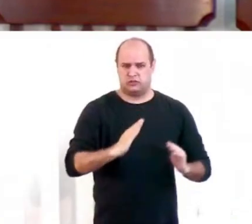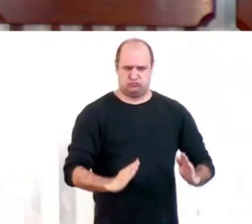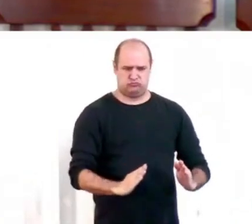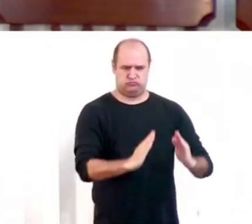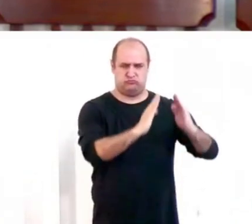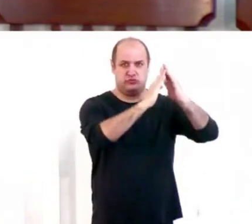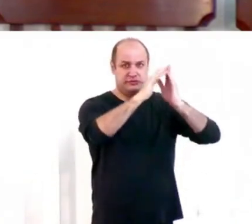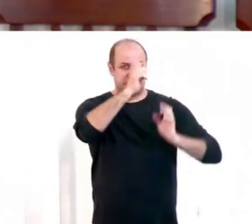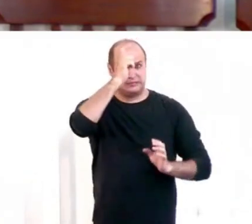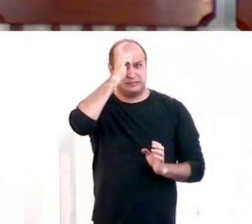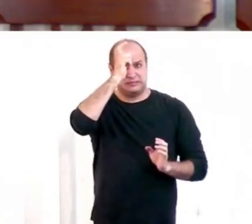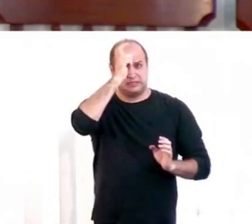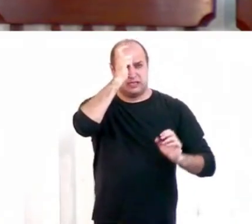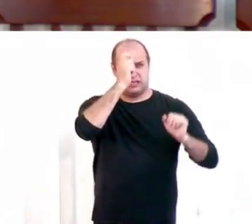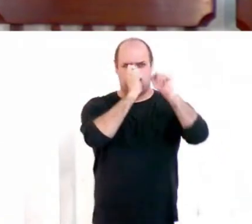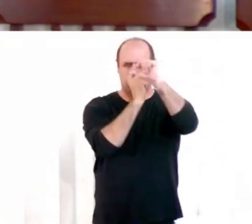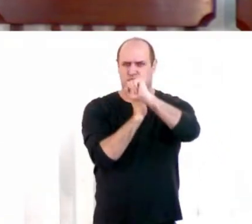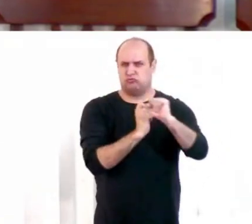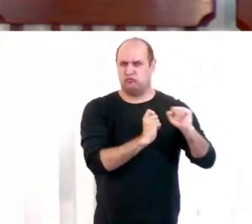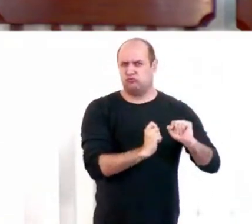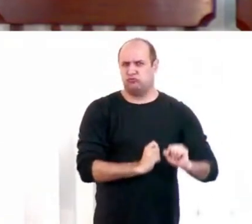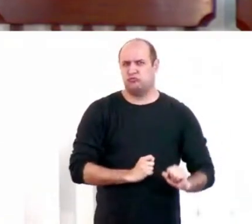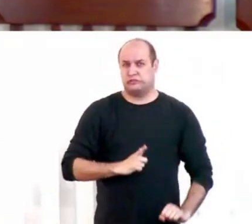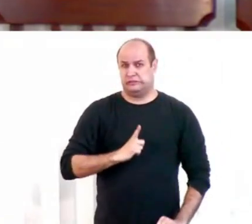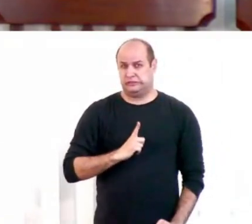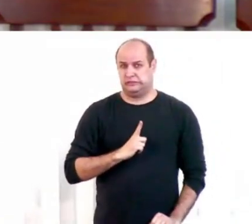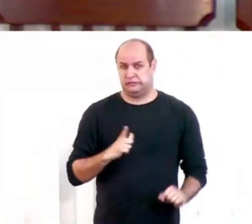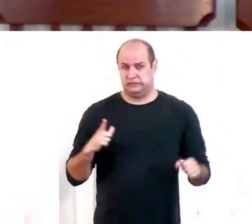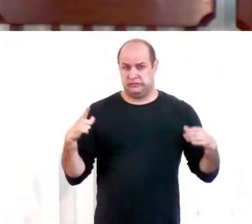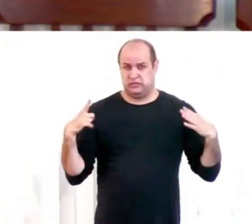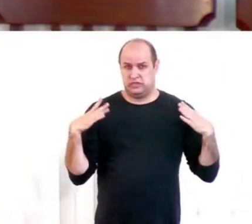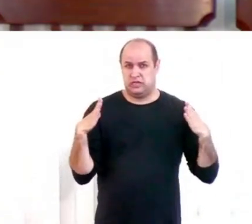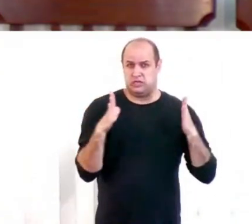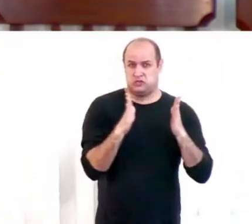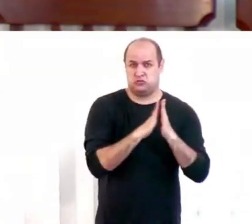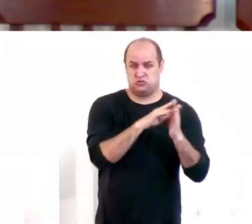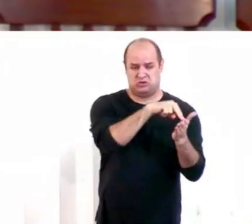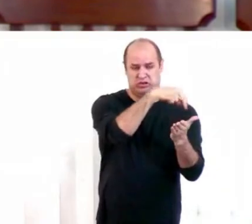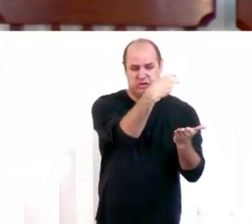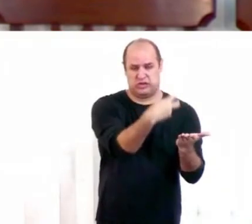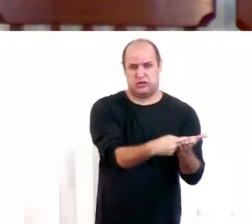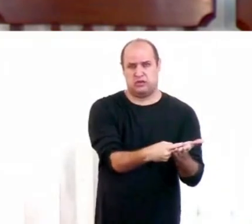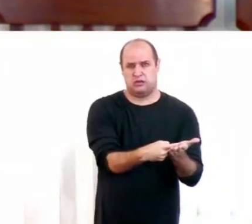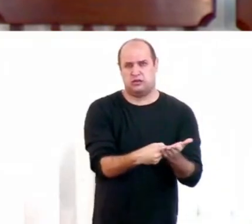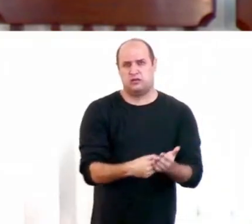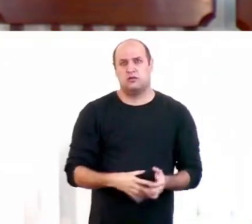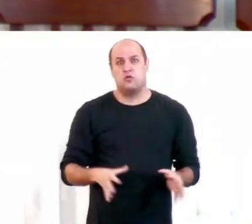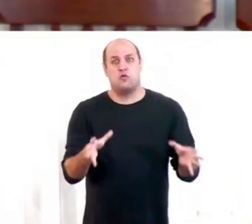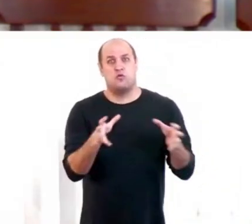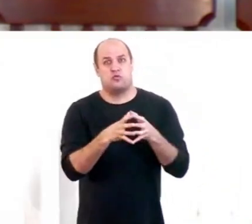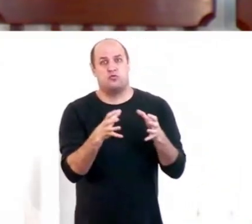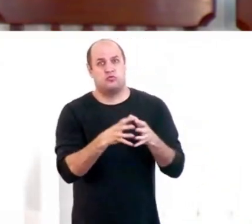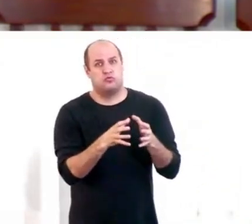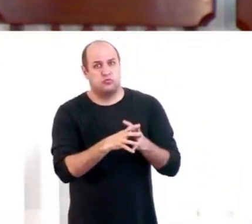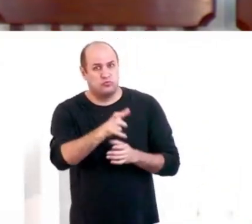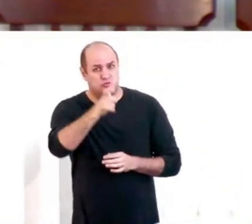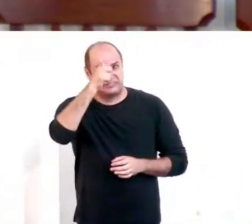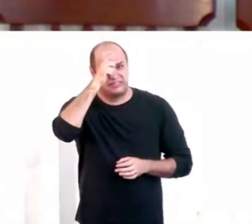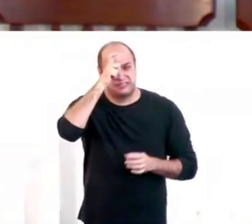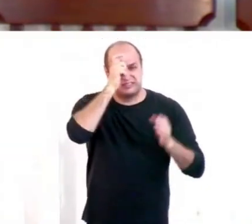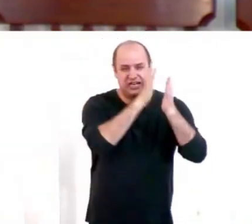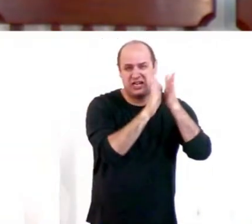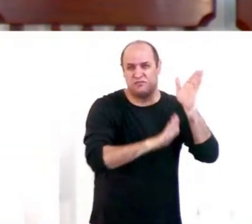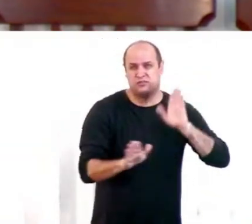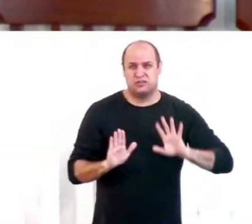uma grande escultura do anjo caído, aonde muitos satanistas se reúnem, e ali com toda